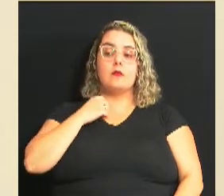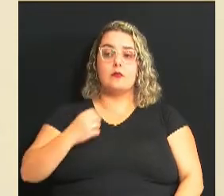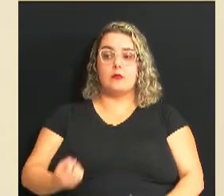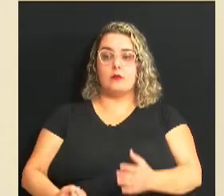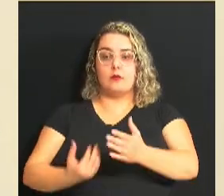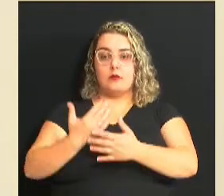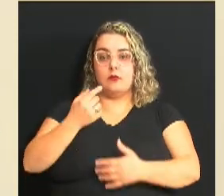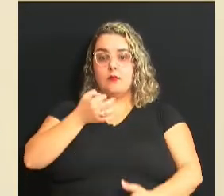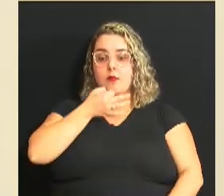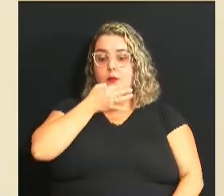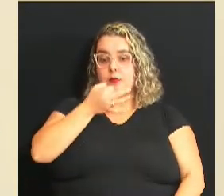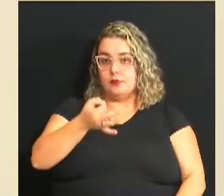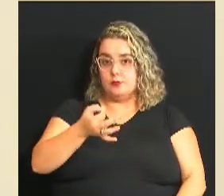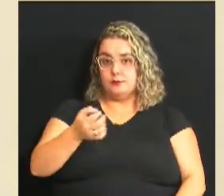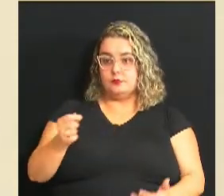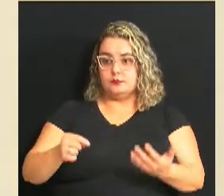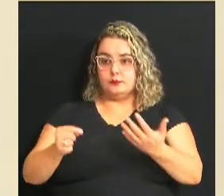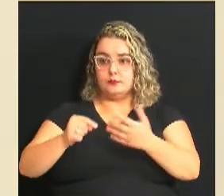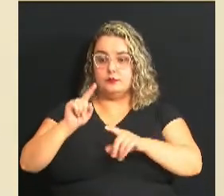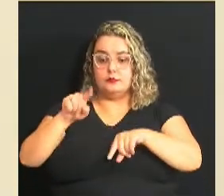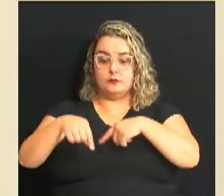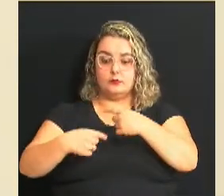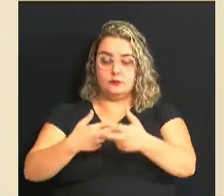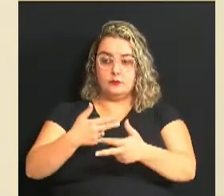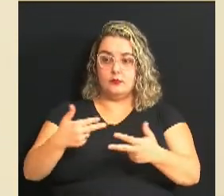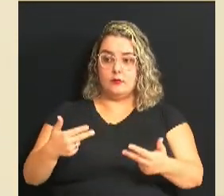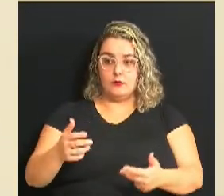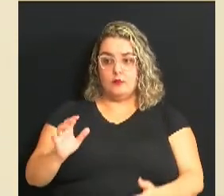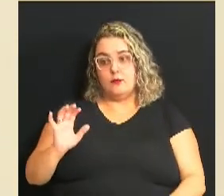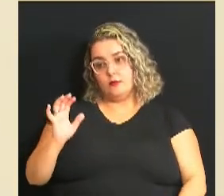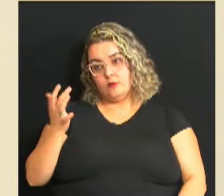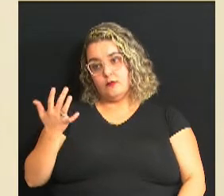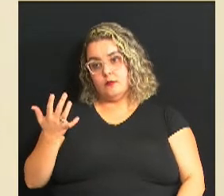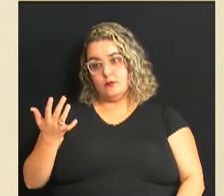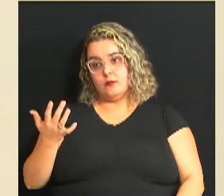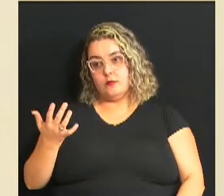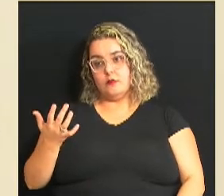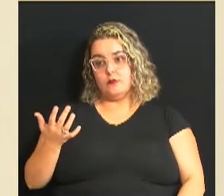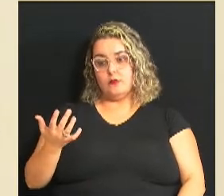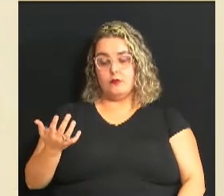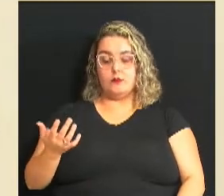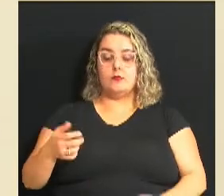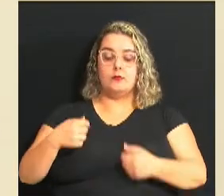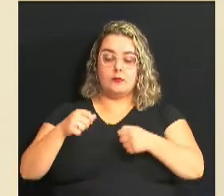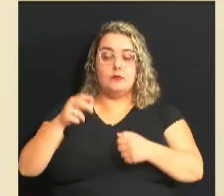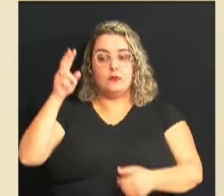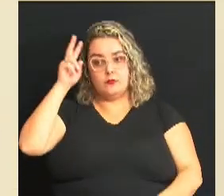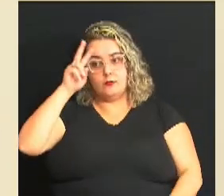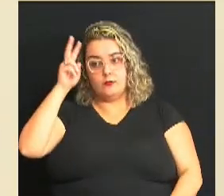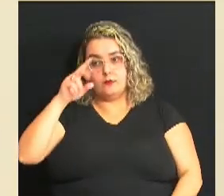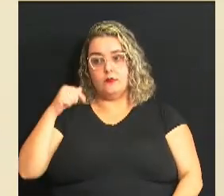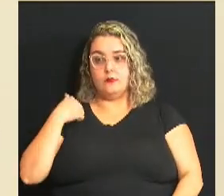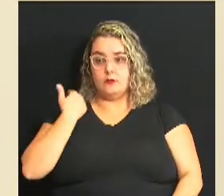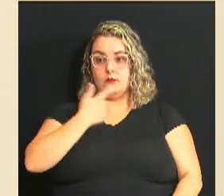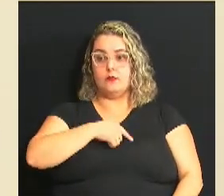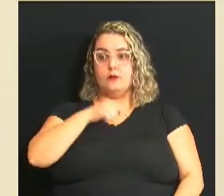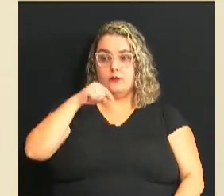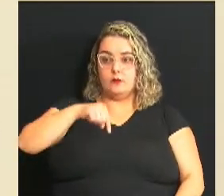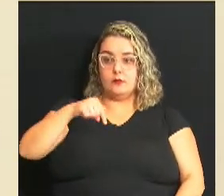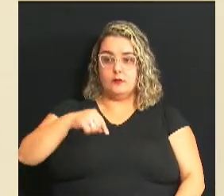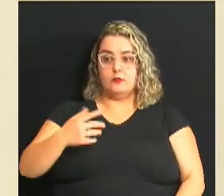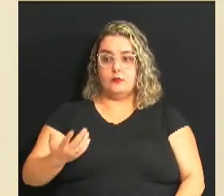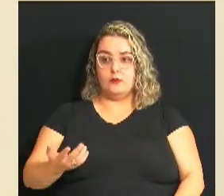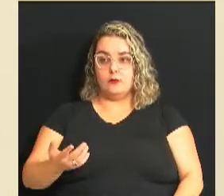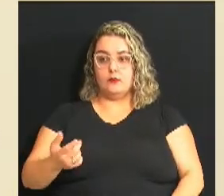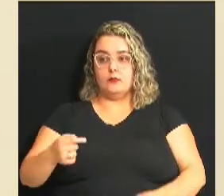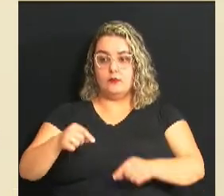torno disso. Uma outra questão que me ocorreu, e não poderia deixar de lembrar, que nós estamos aqui, né, numa